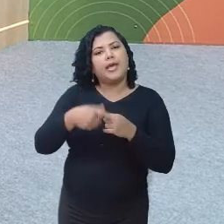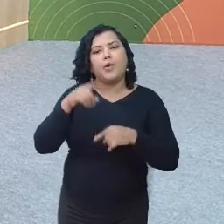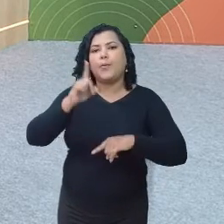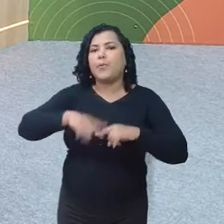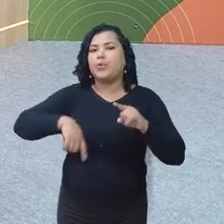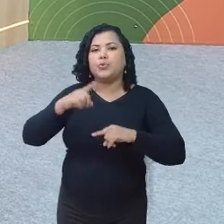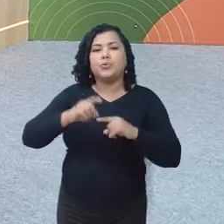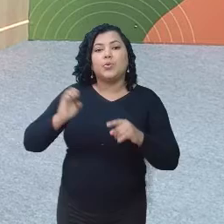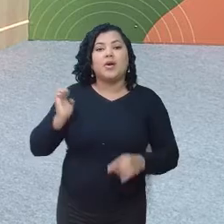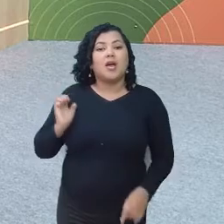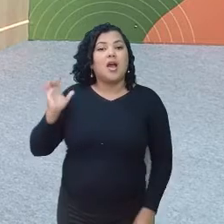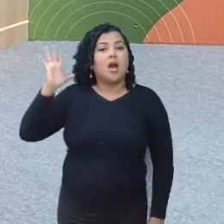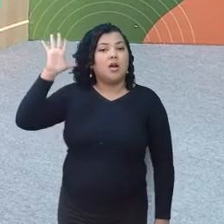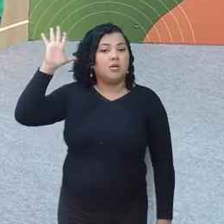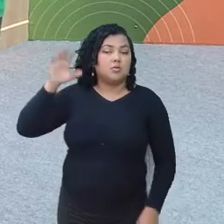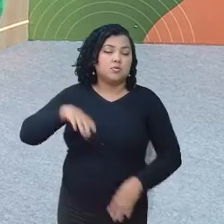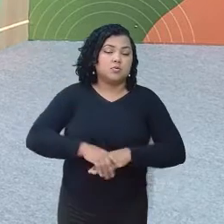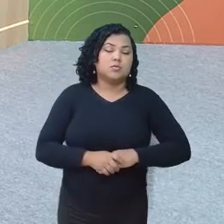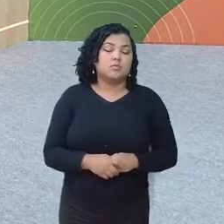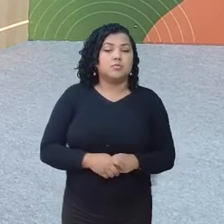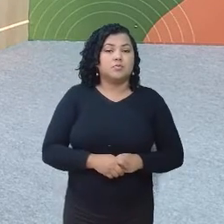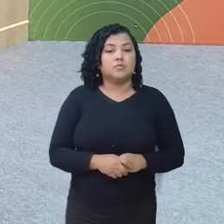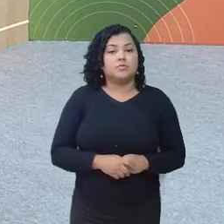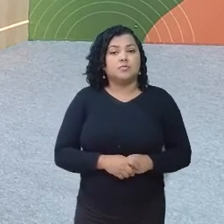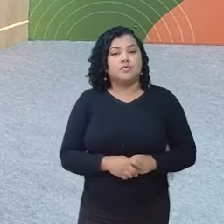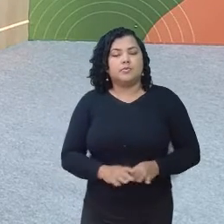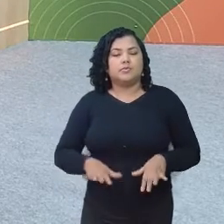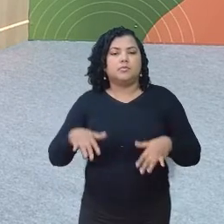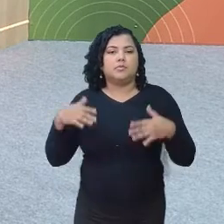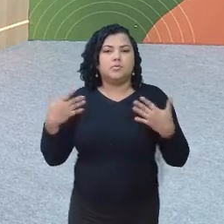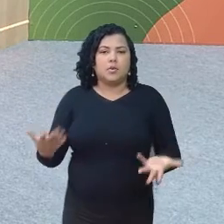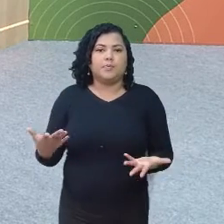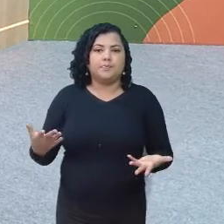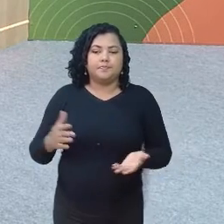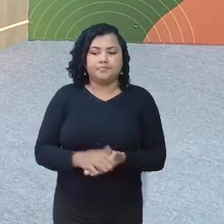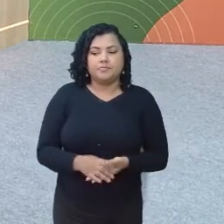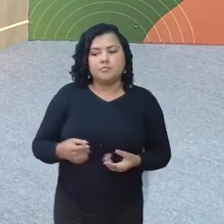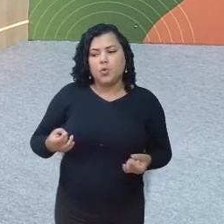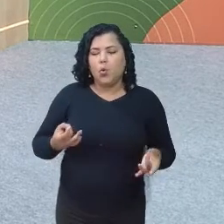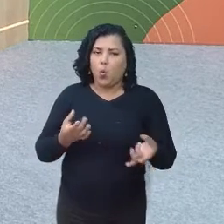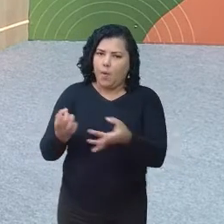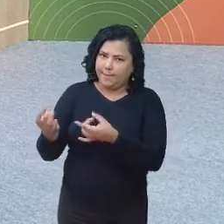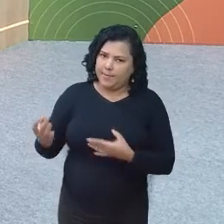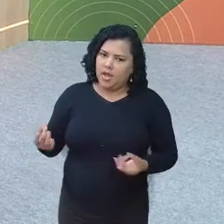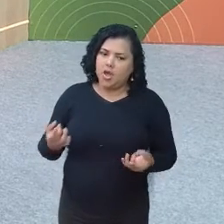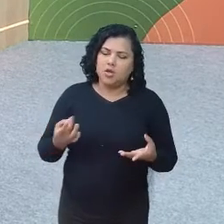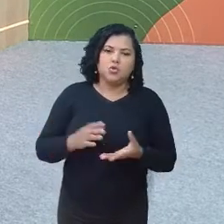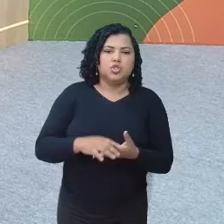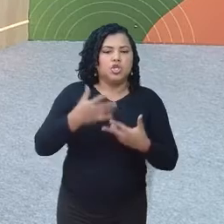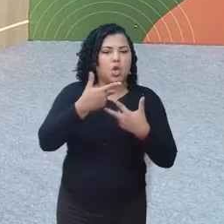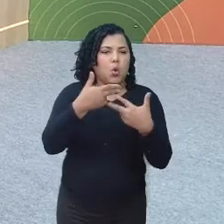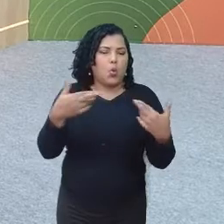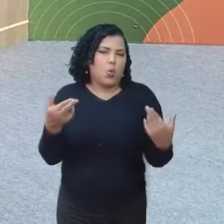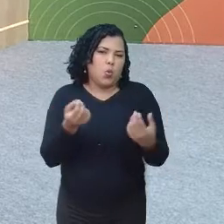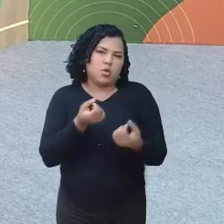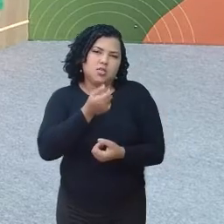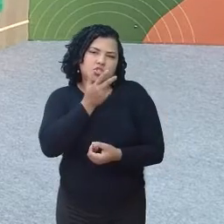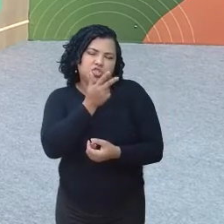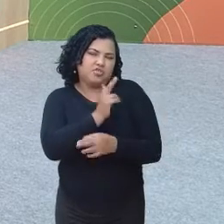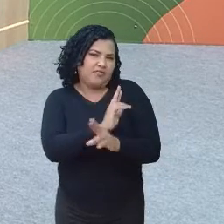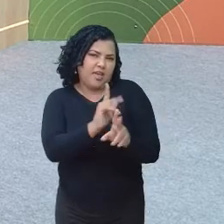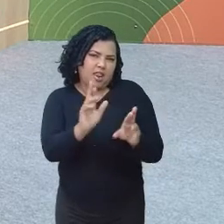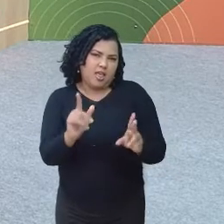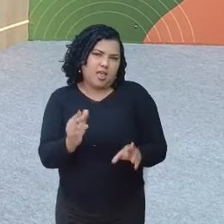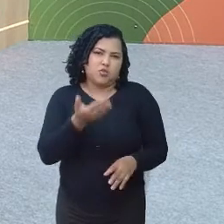muito rentável. Então, como o comércio, né, de especiarias que Portugal tinha com a